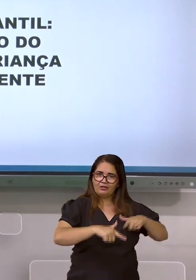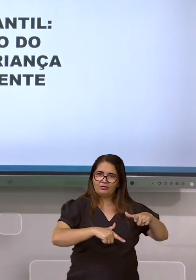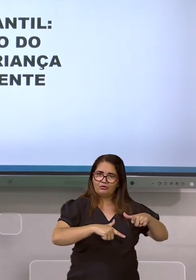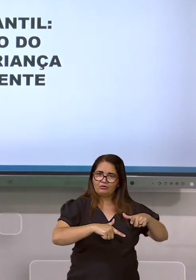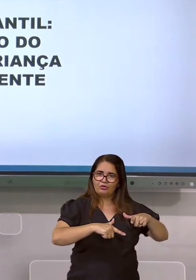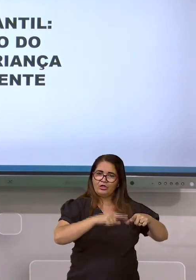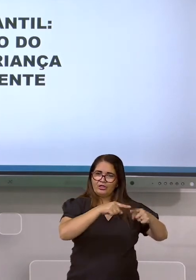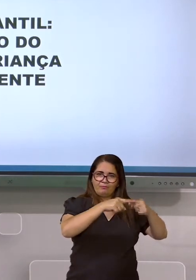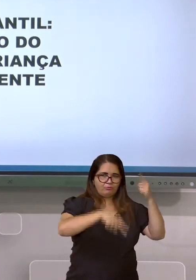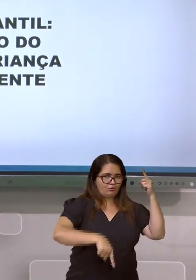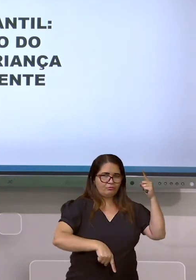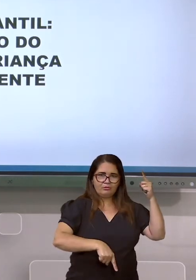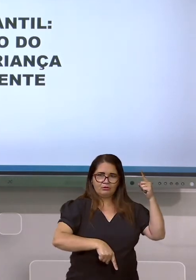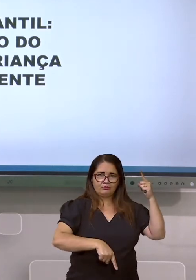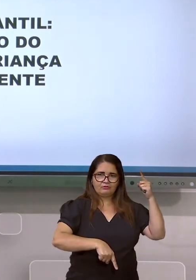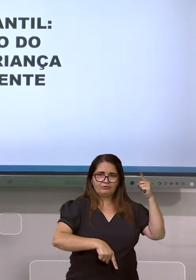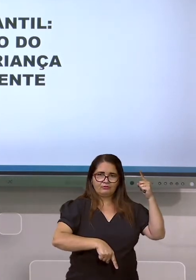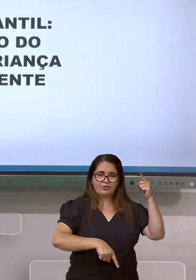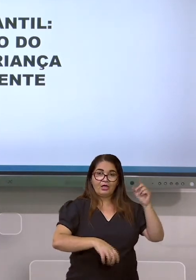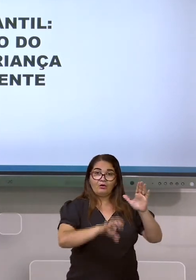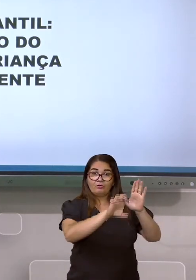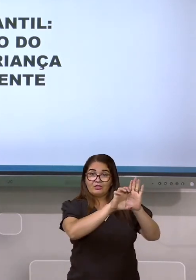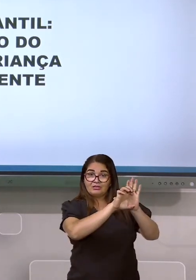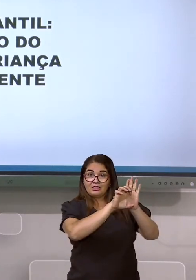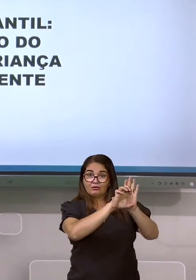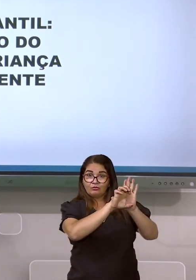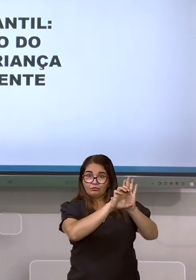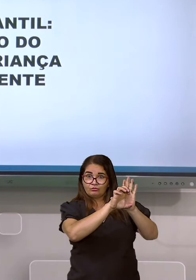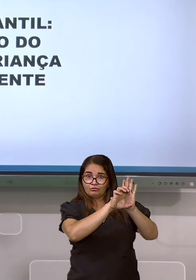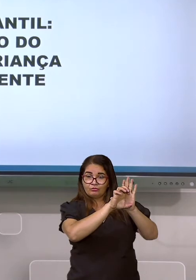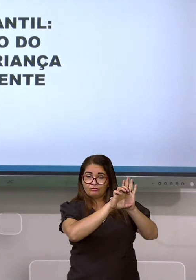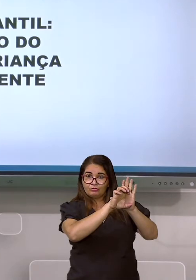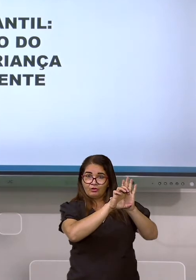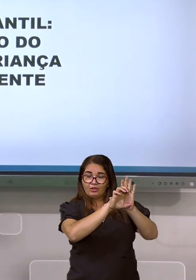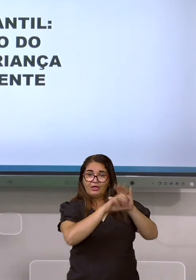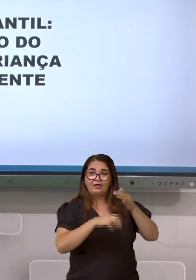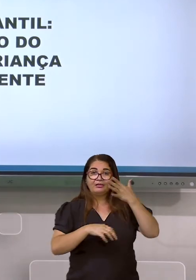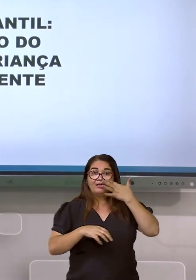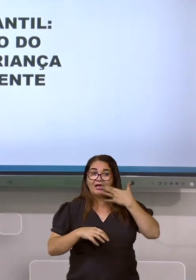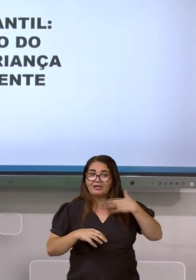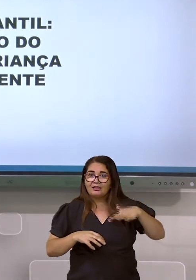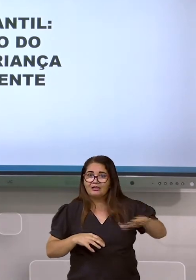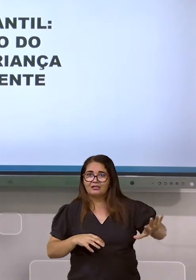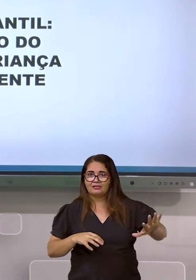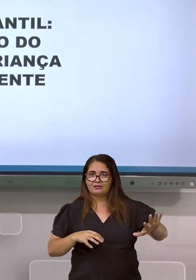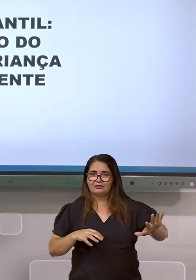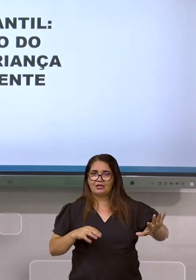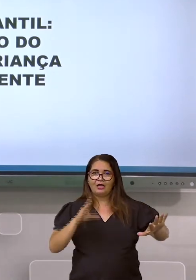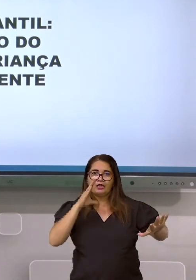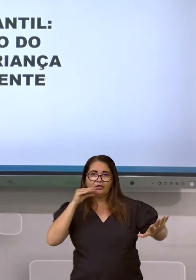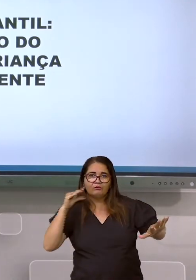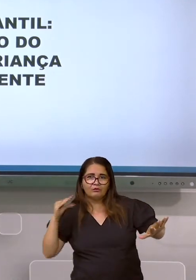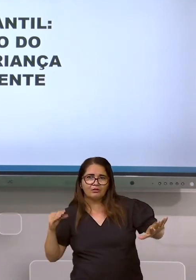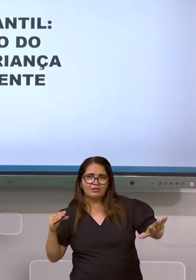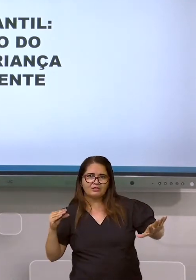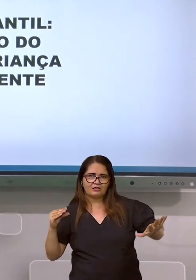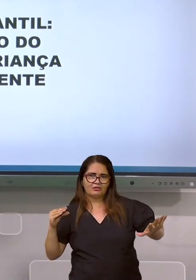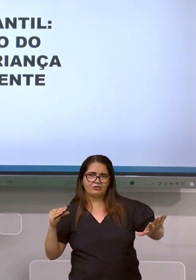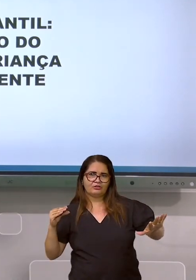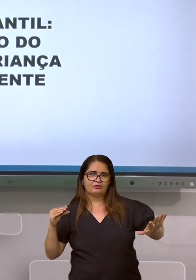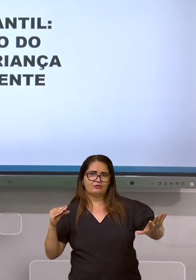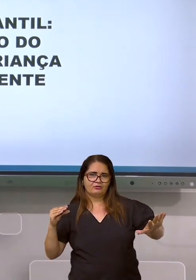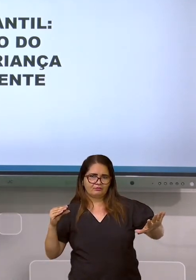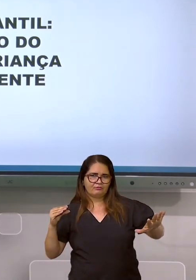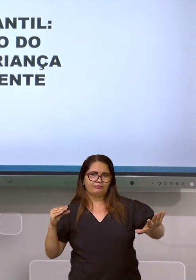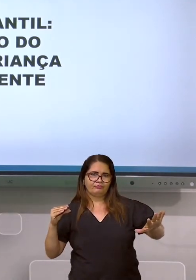Adolescente, e literalmente é crime. Mas quando eu estou falando de trabalho infantil aqui, eu não estou falando de você ajudar sua